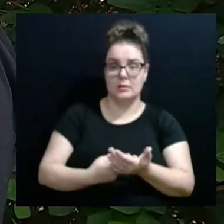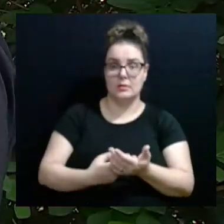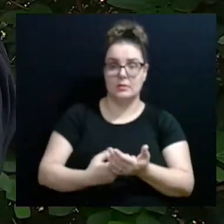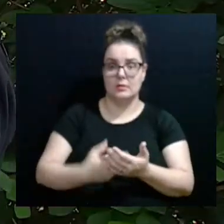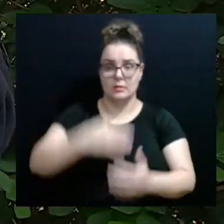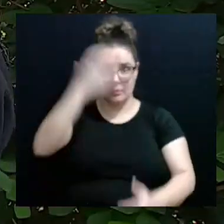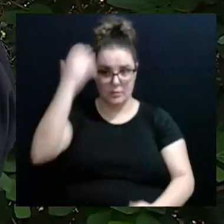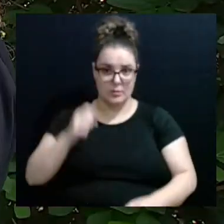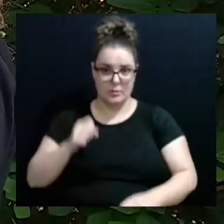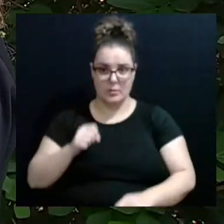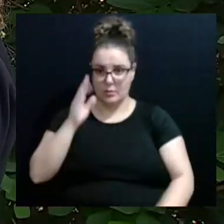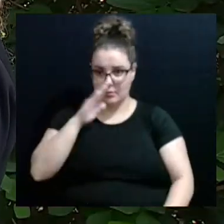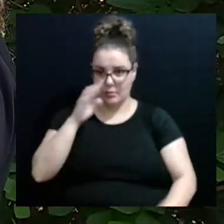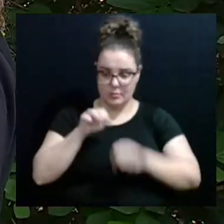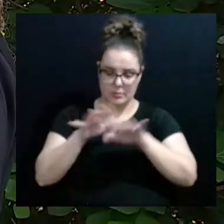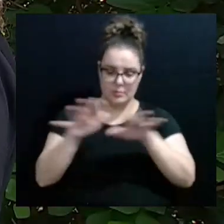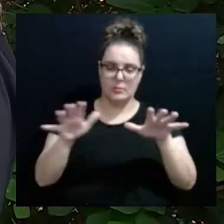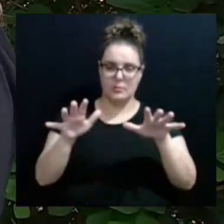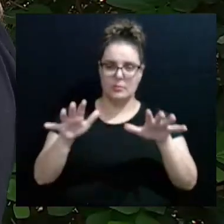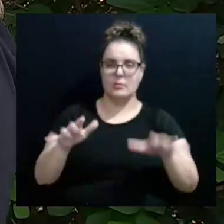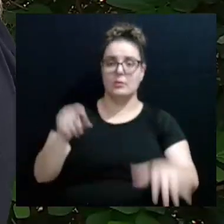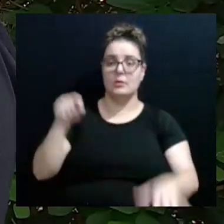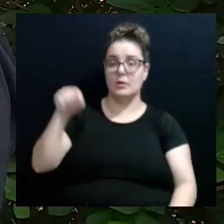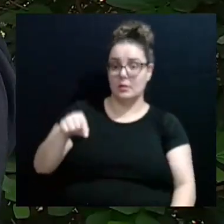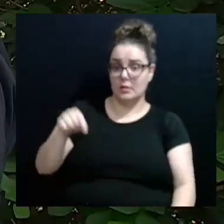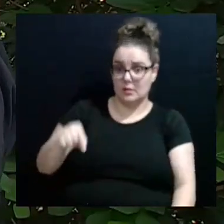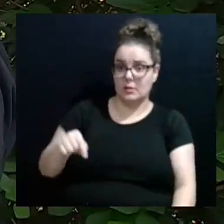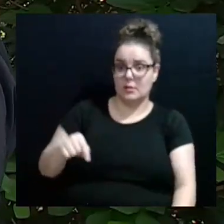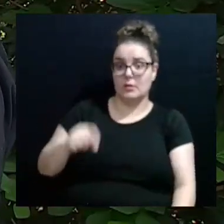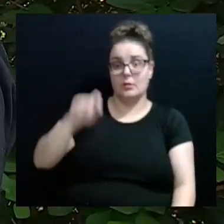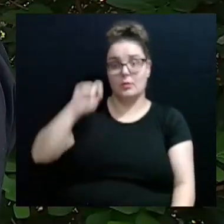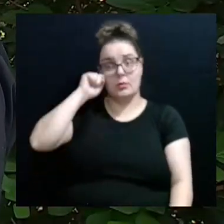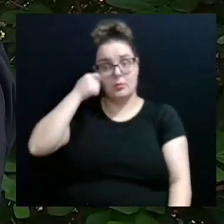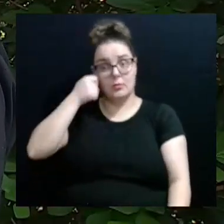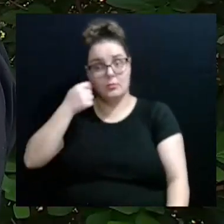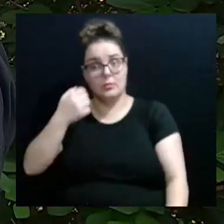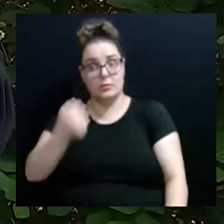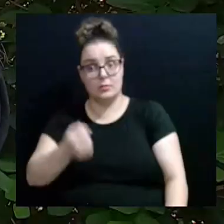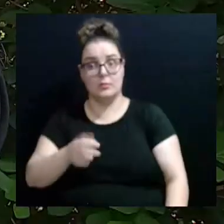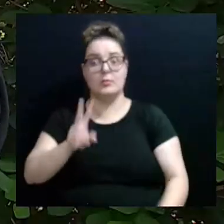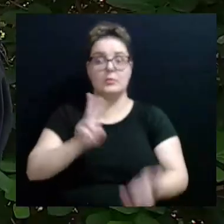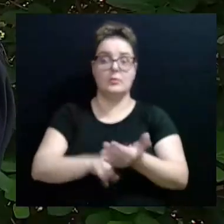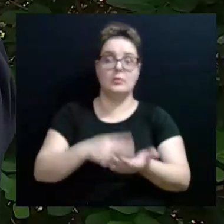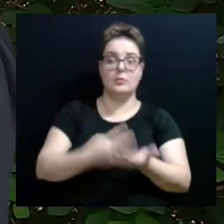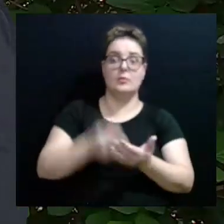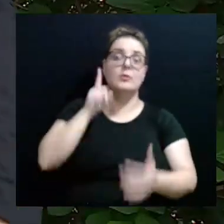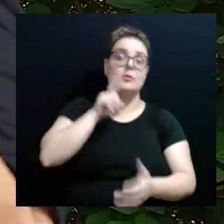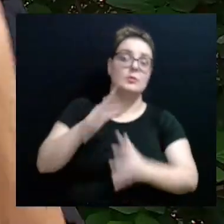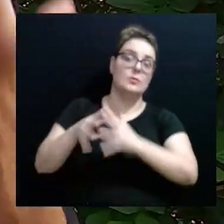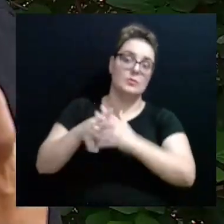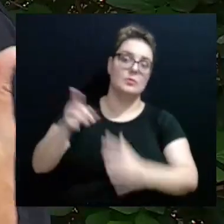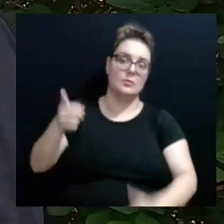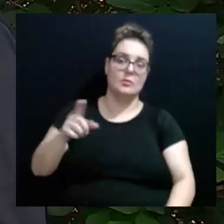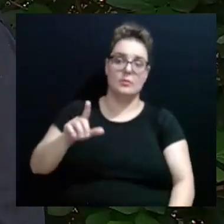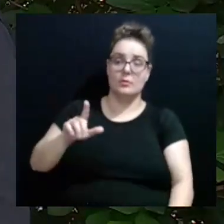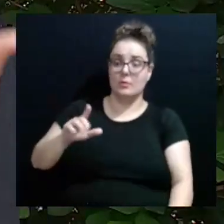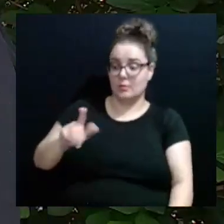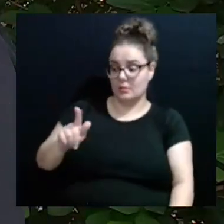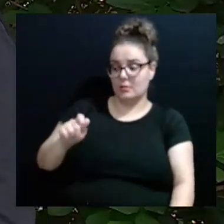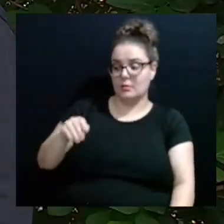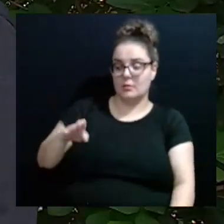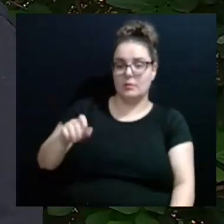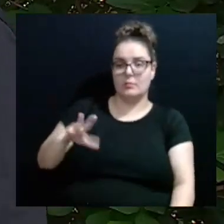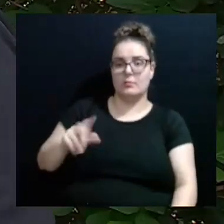spray fétido, aquele gambá preto e branco, que foi traduzido lá dos Estados Unidos como gambá também, daí ficou tudo gambá.